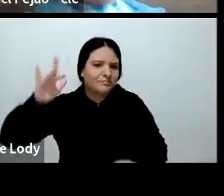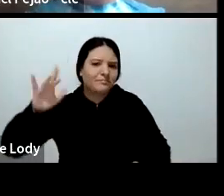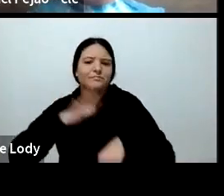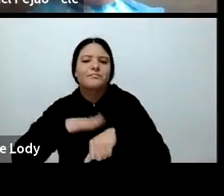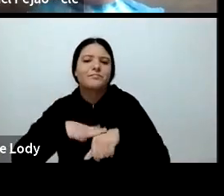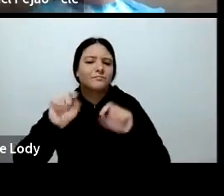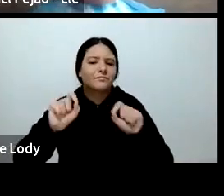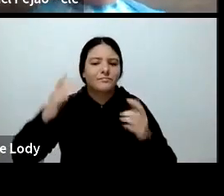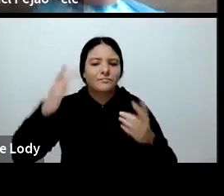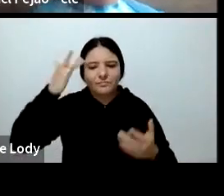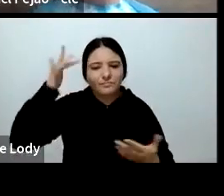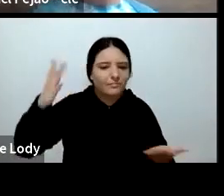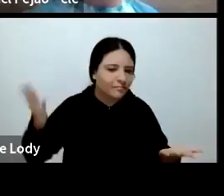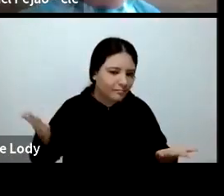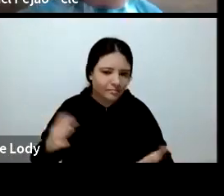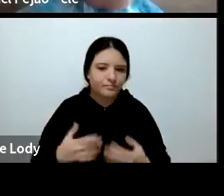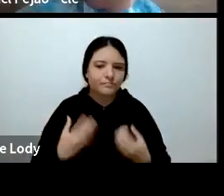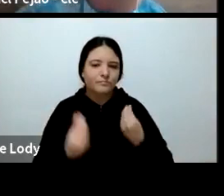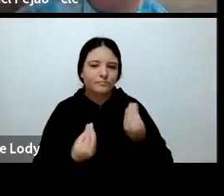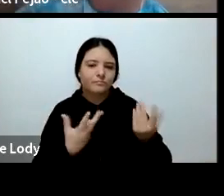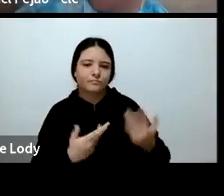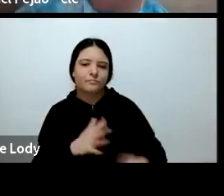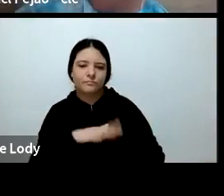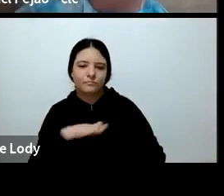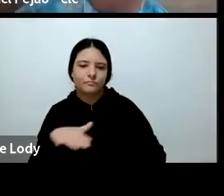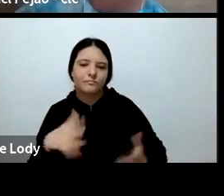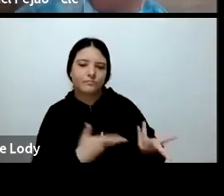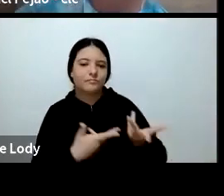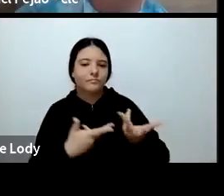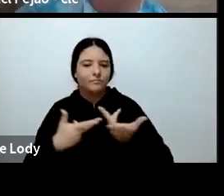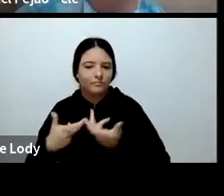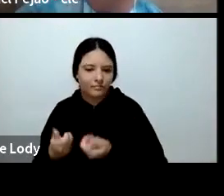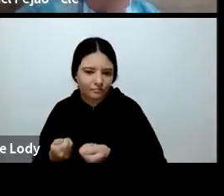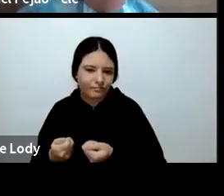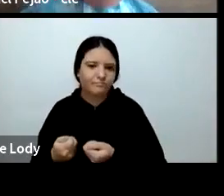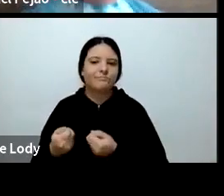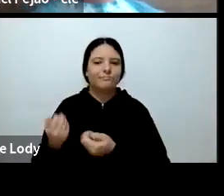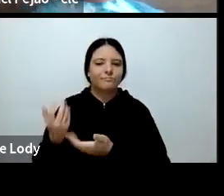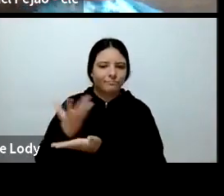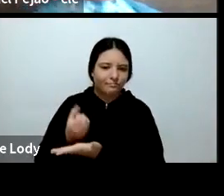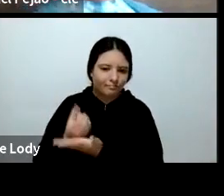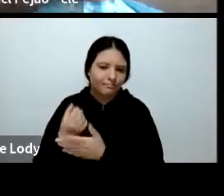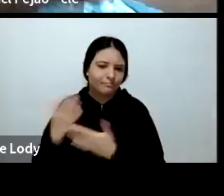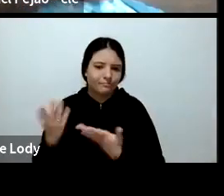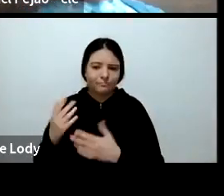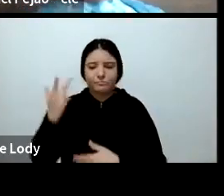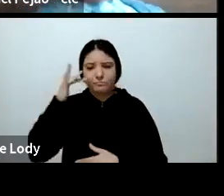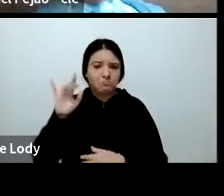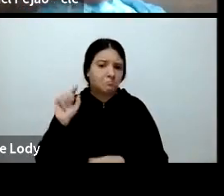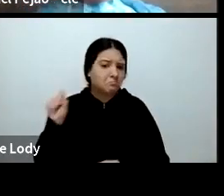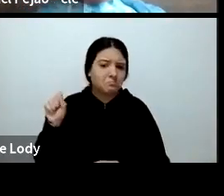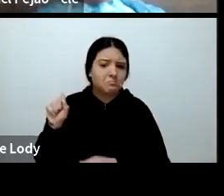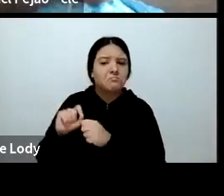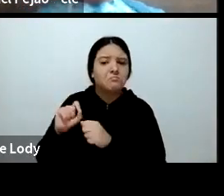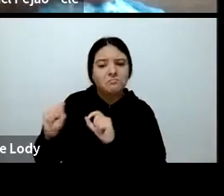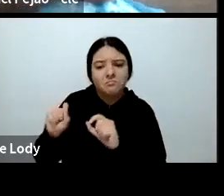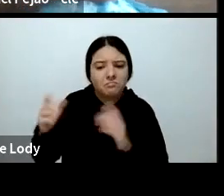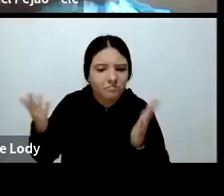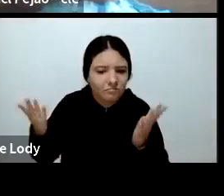não sabia como receber essas crianças no meio de uma alfabetização. Eu não sei o que ela fez, só que essas crianças